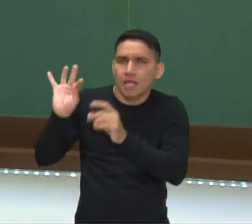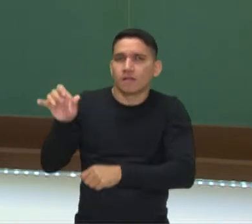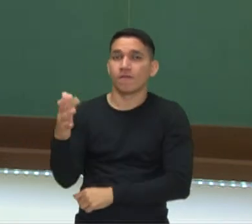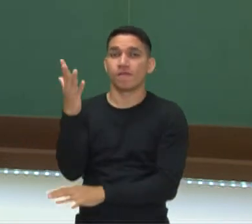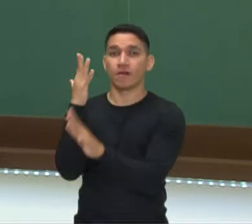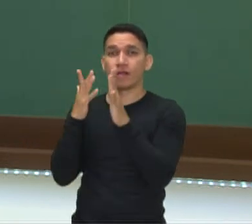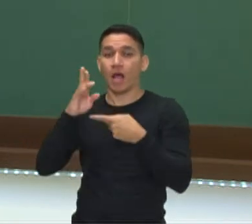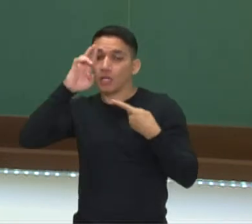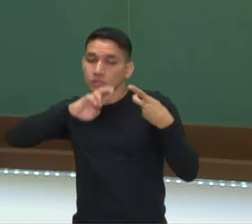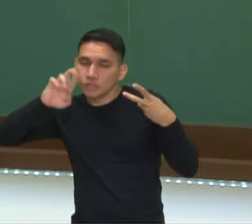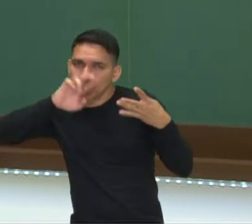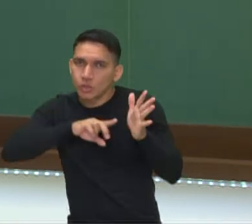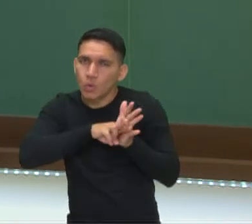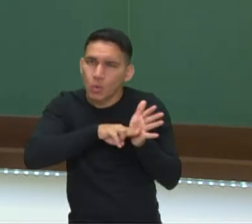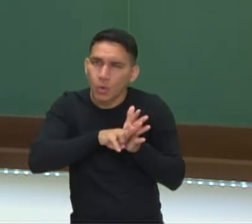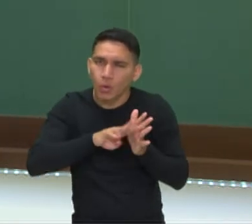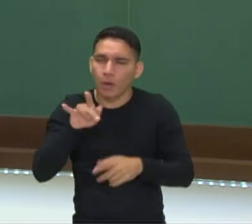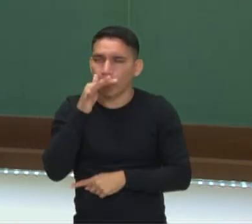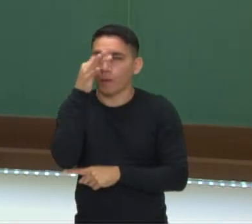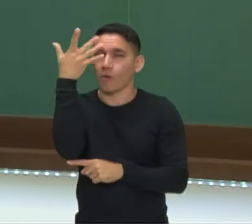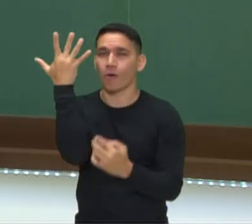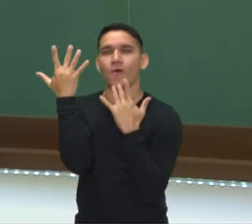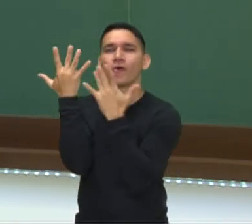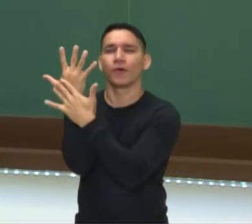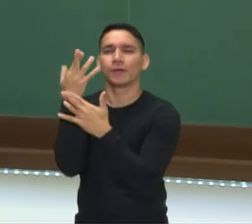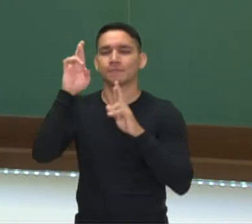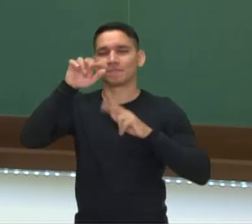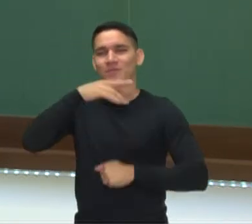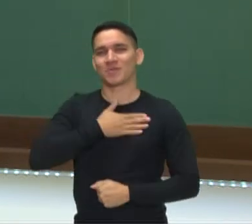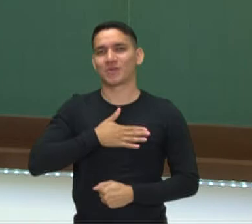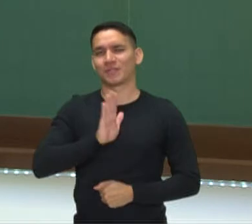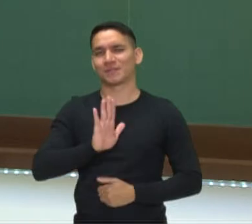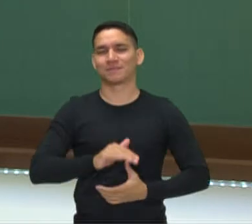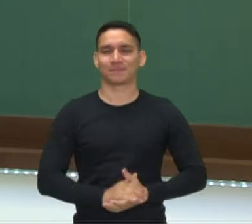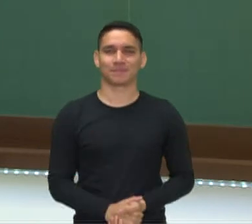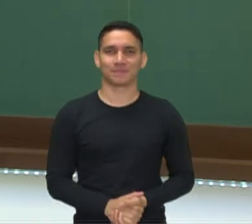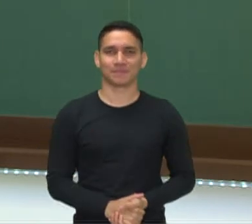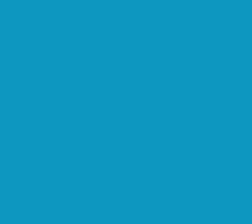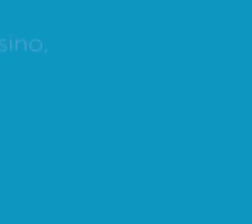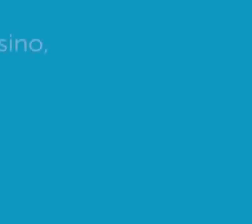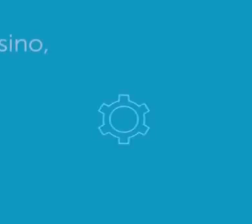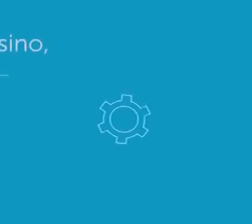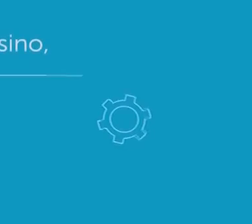detetive biológico da rosa colorida. Eu espero que vocês tenham gostado e até breve!